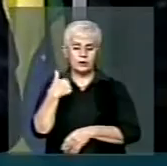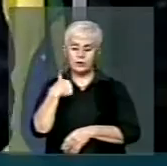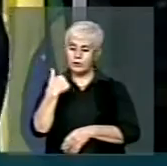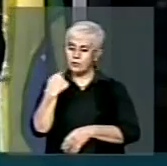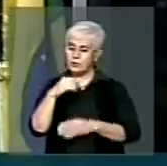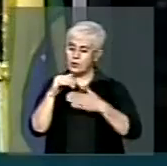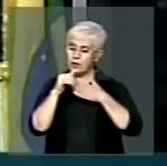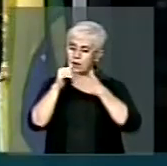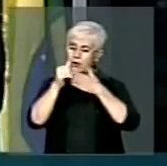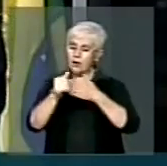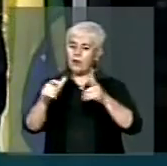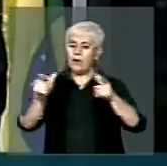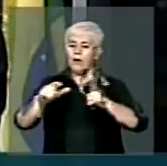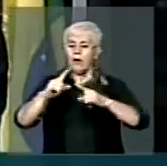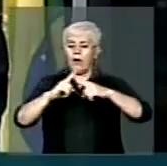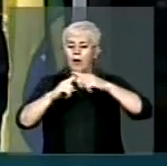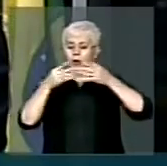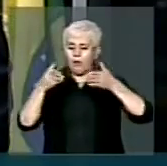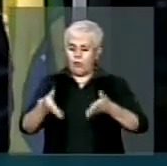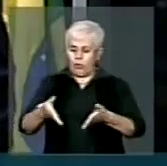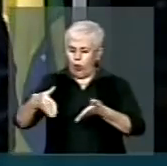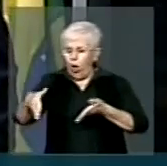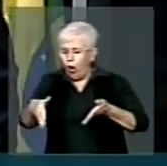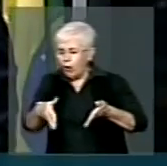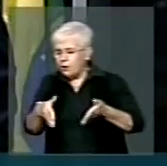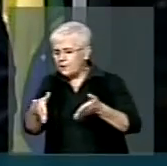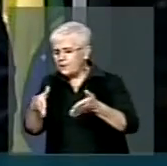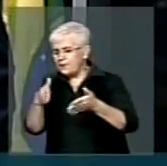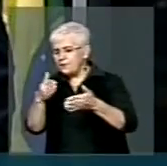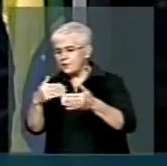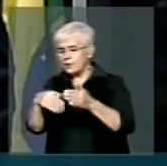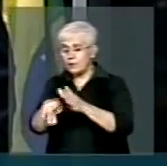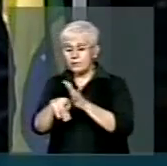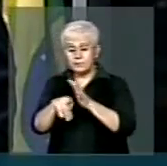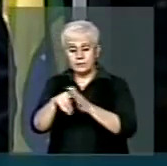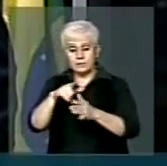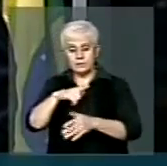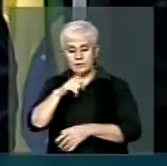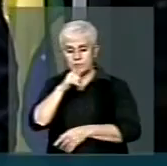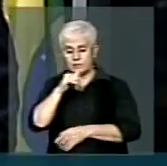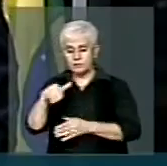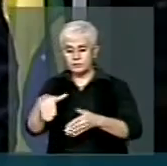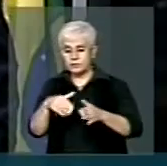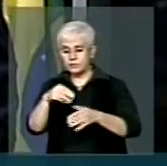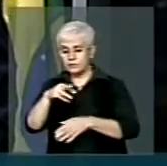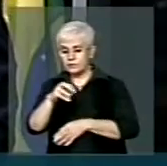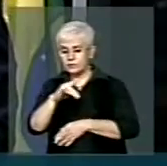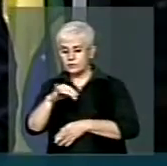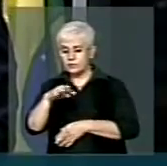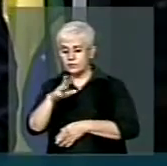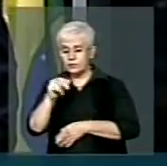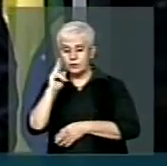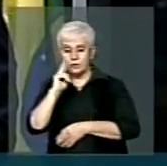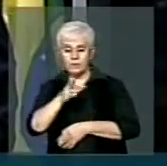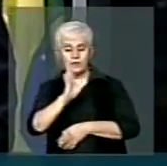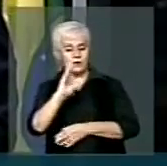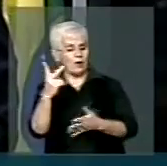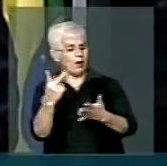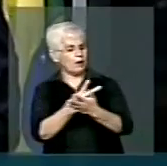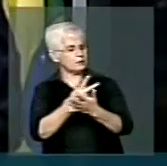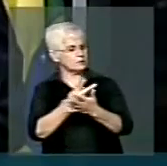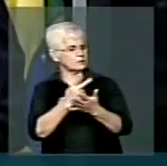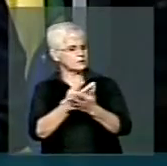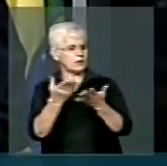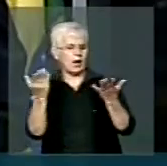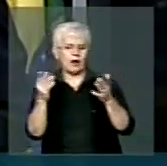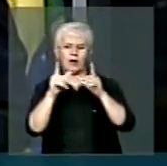e nesse caminho do cemitério a gente passa ao lado do Rio Madeira e já vê lá o resultado do pós-enchente, um